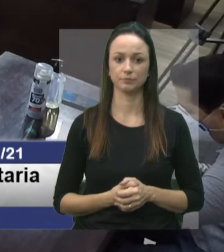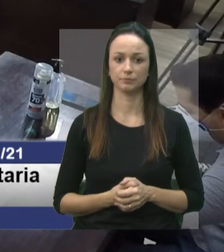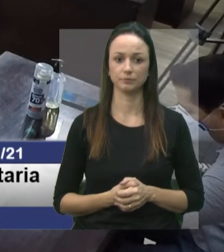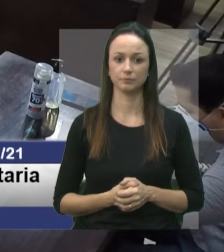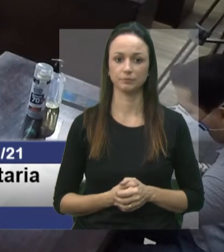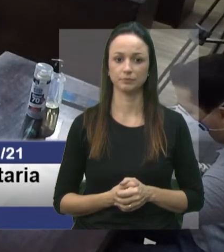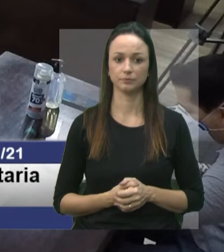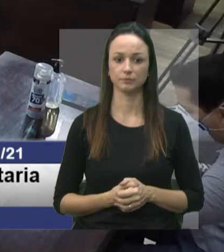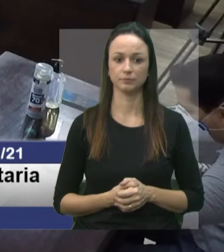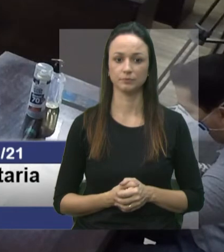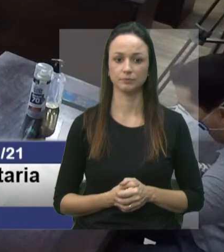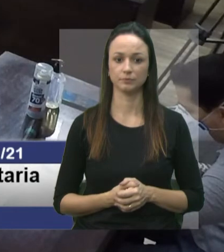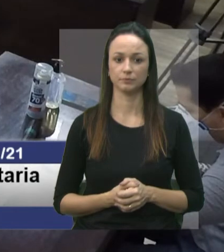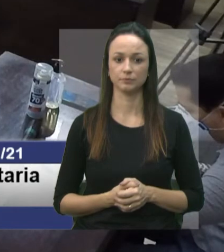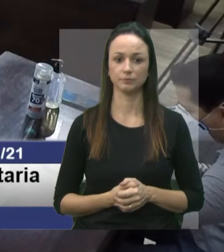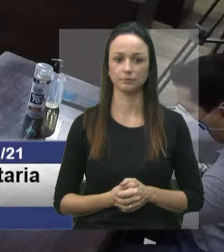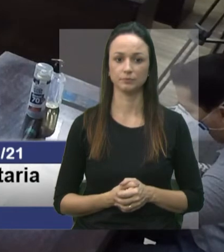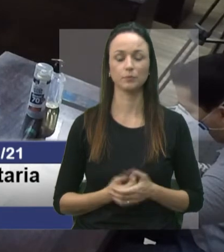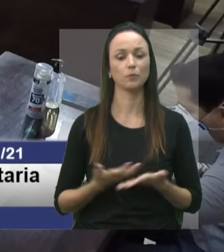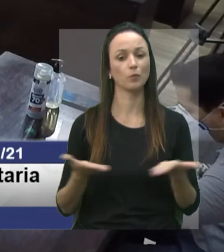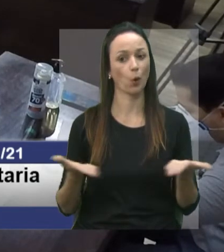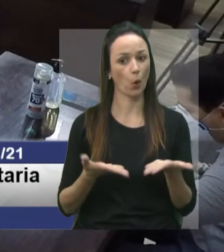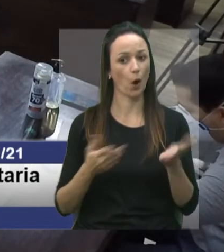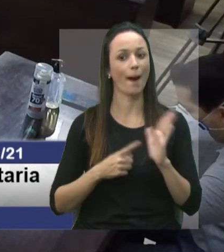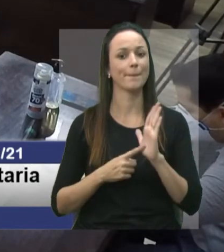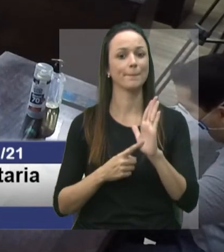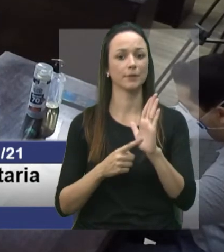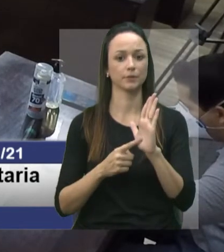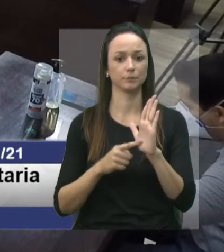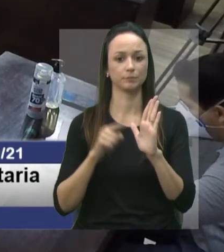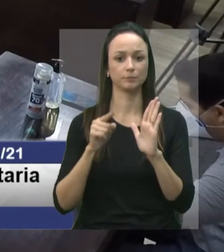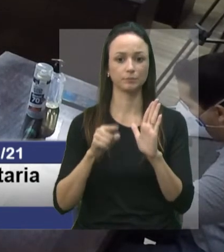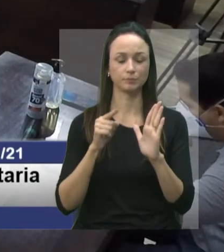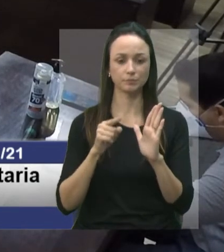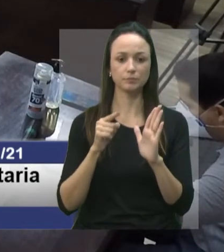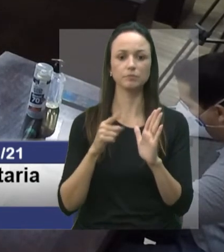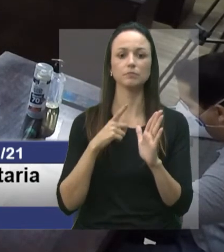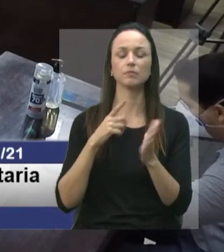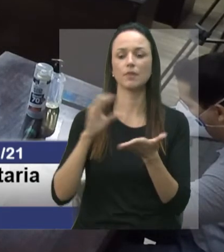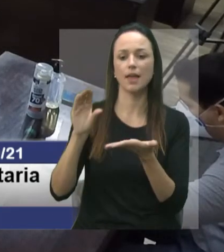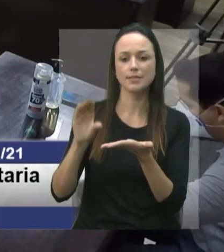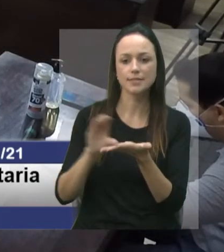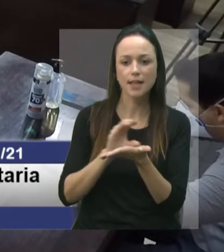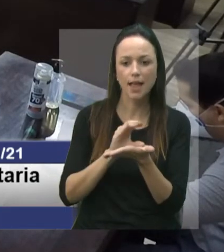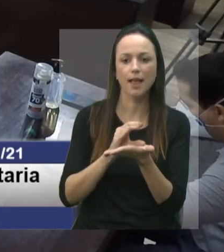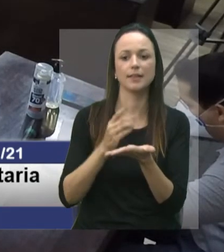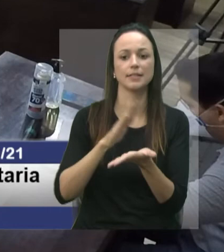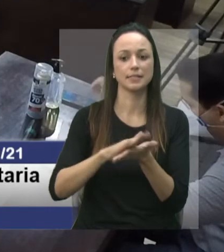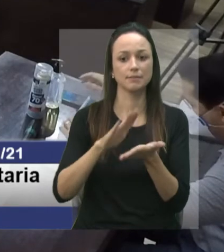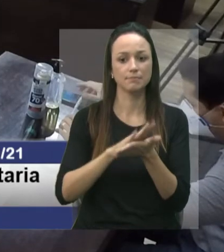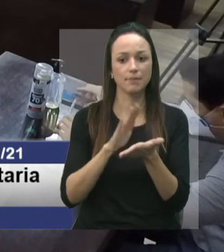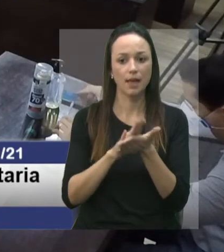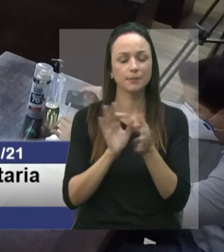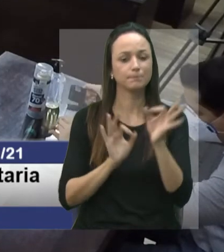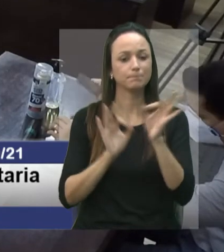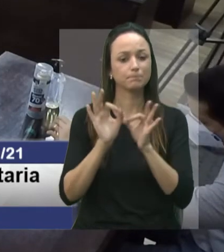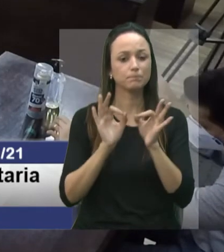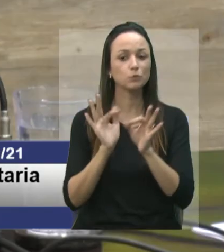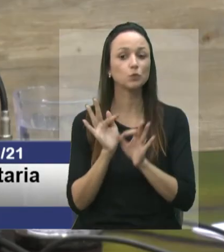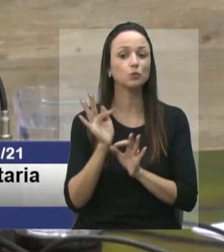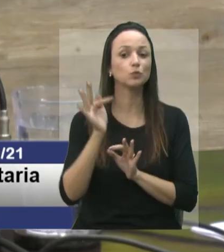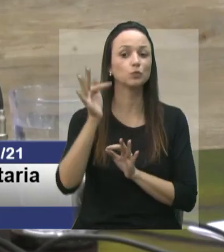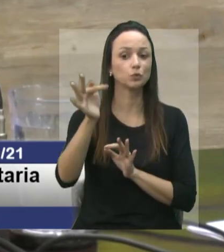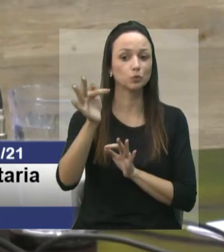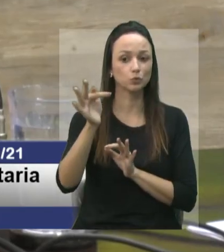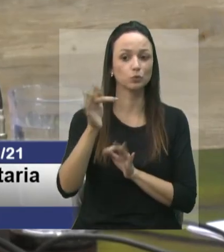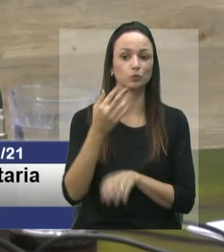Então, vamos apresentar para vocês a estimativa de receita e despesa que nós estamos projetando para o ano